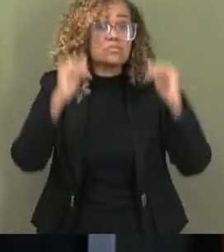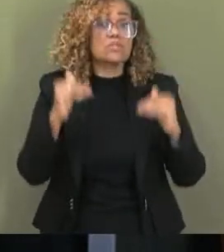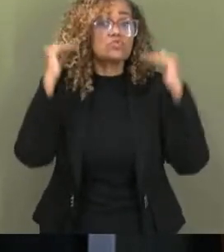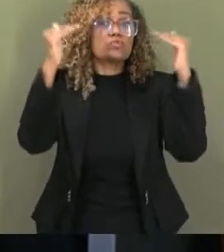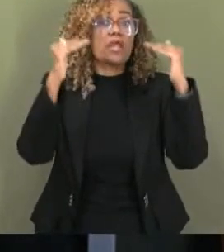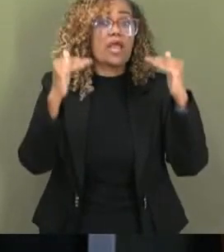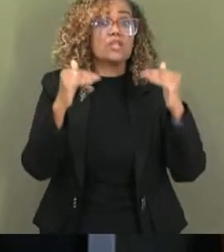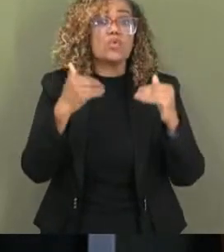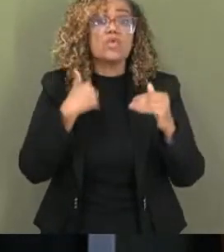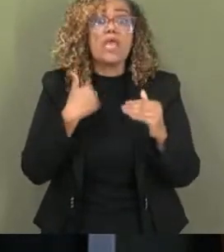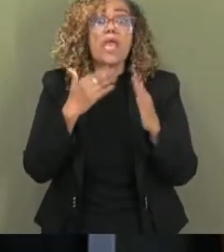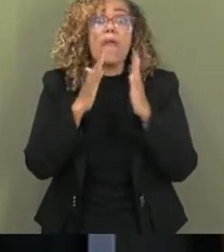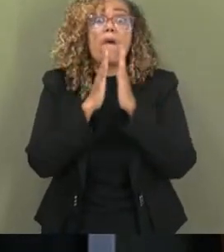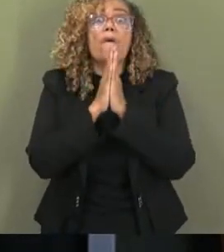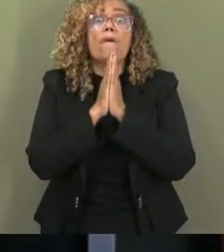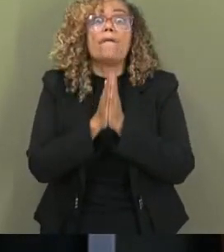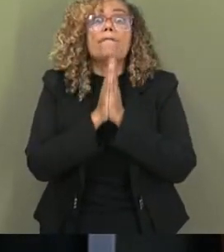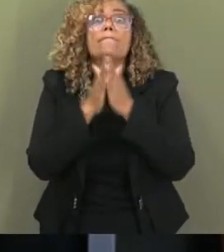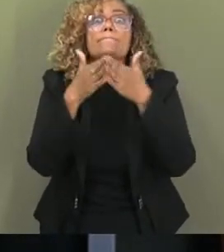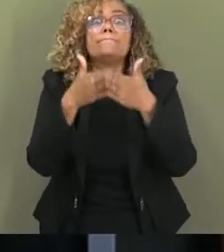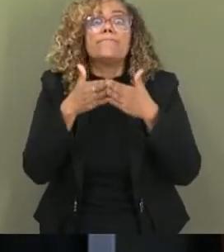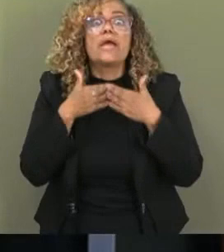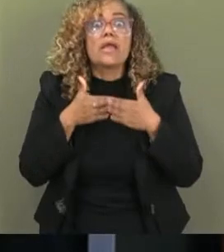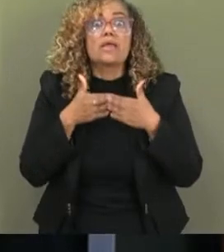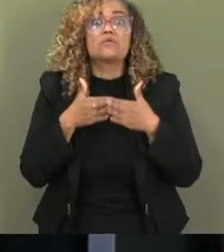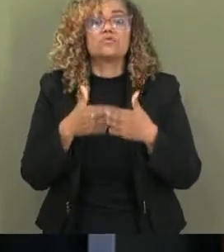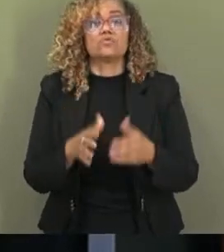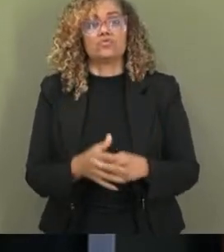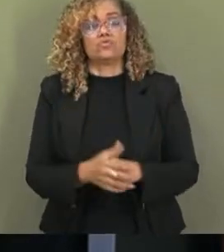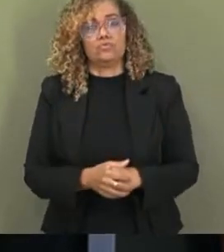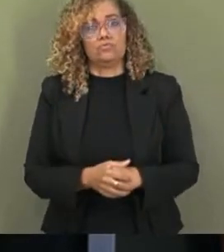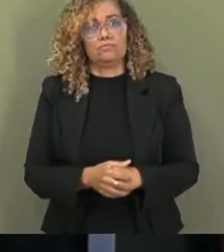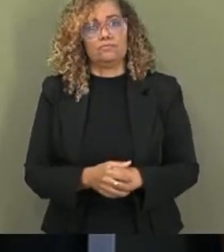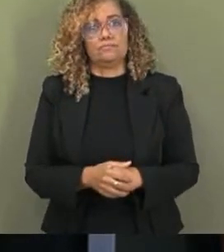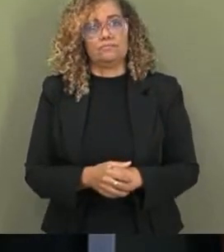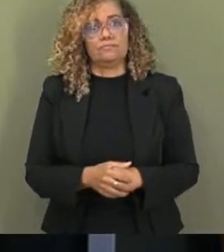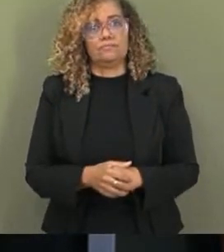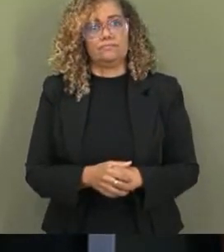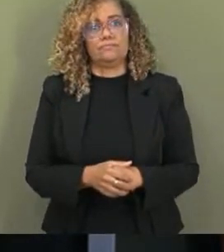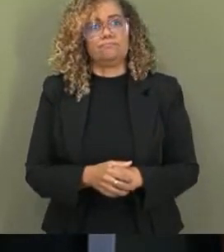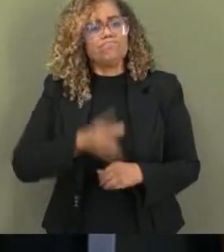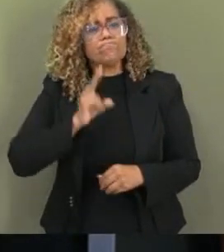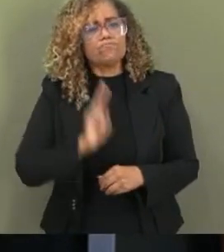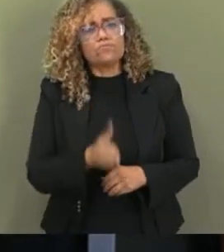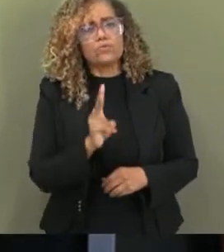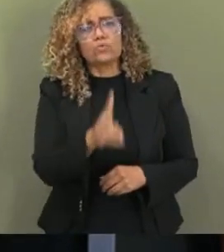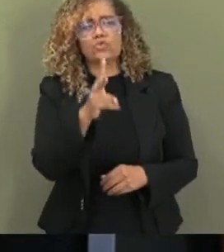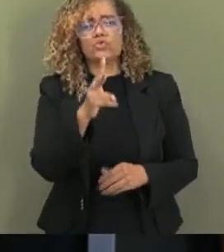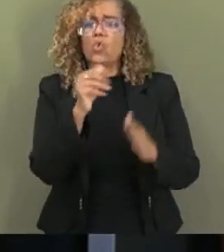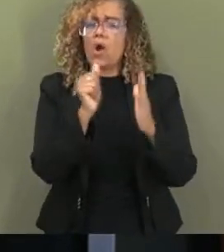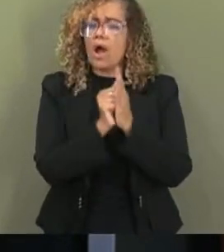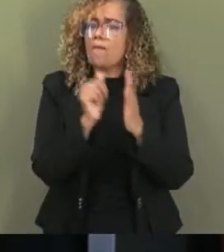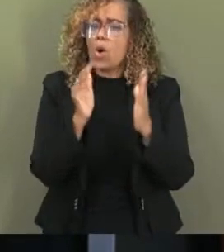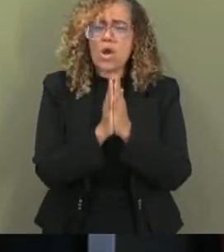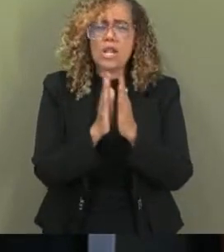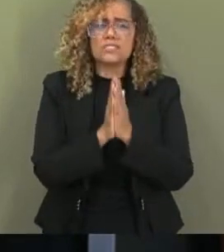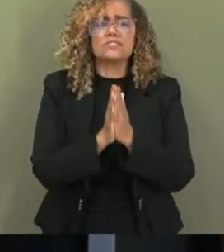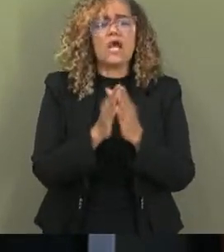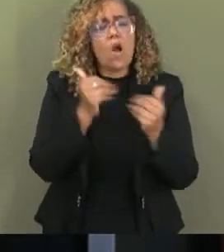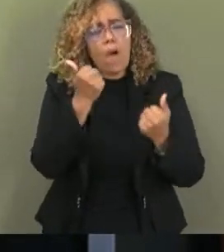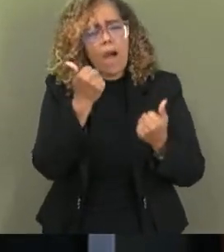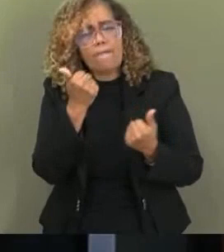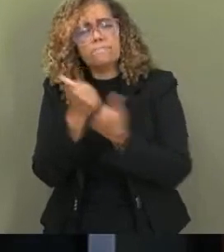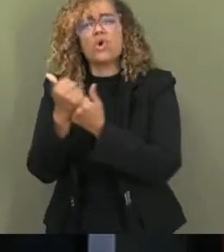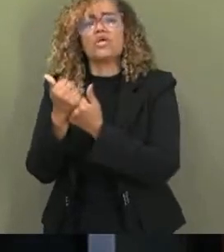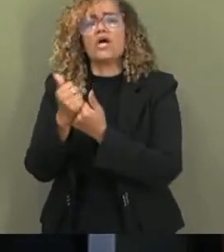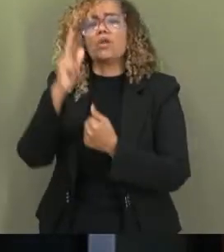e eu peço de forma muito enfática que continuemos em oração apoiando